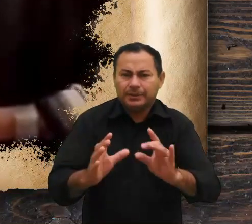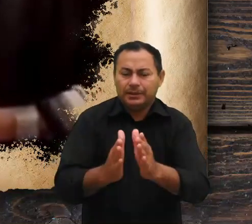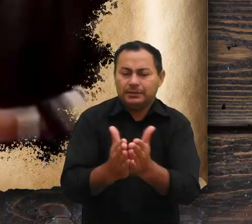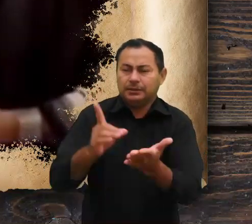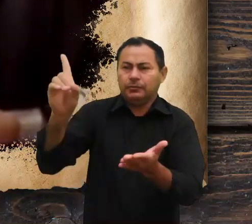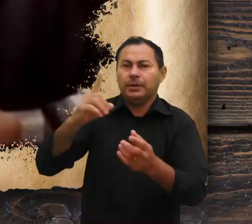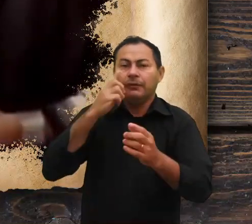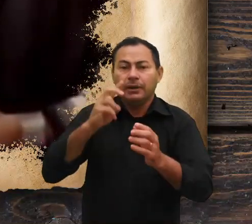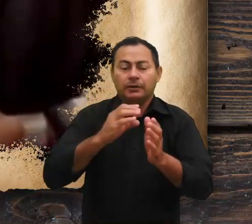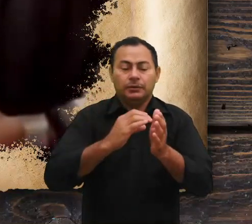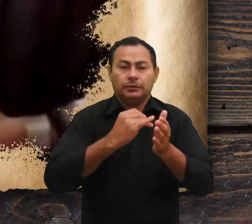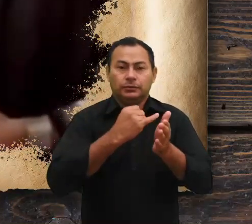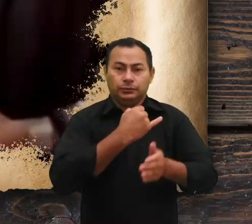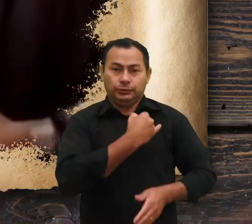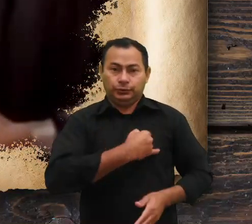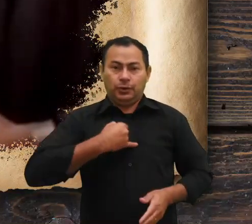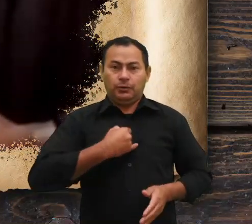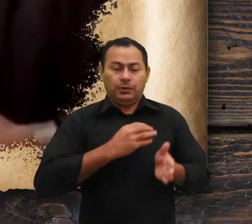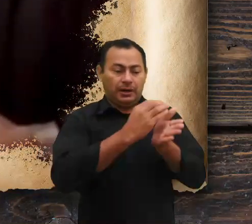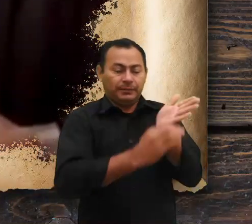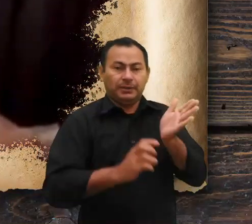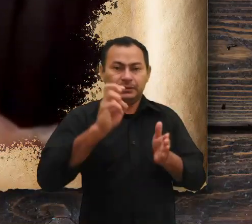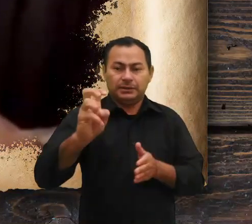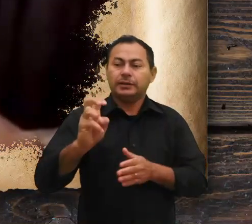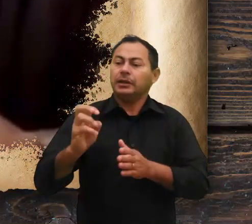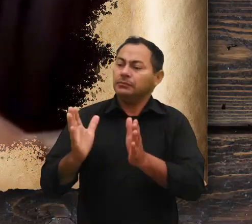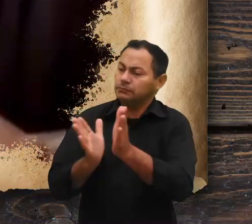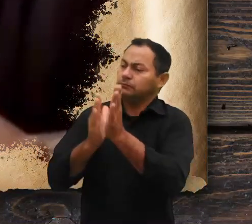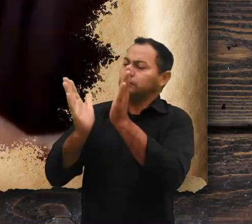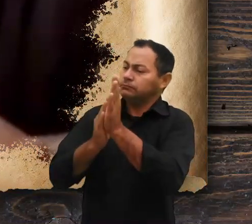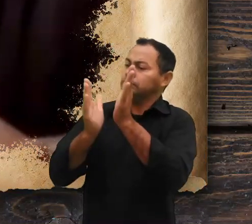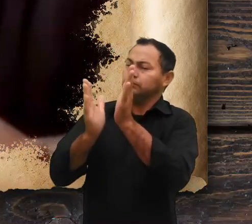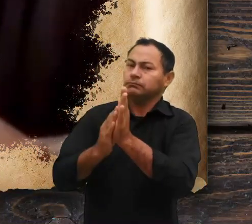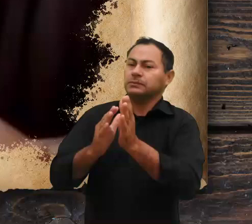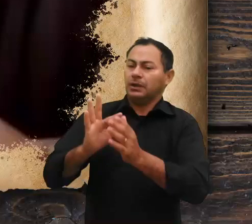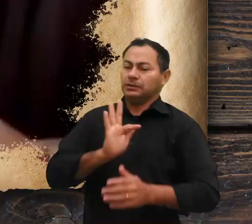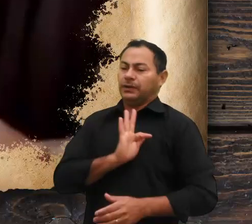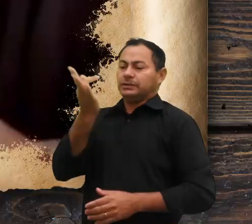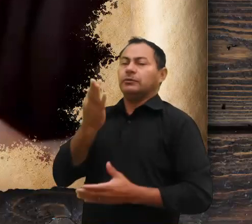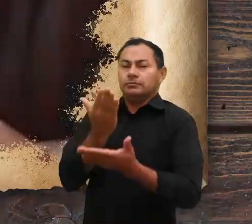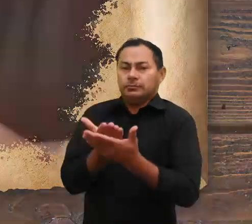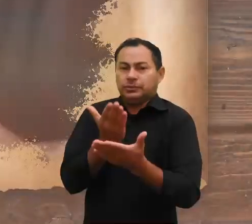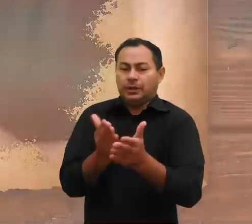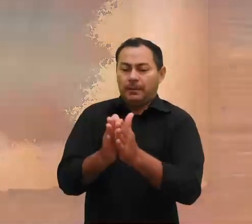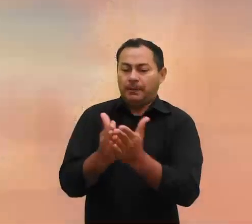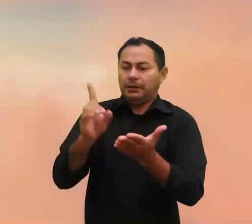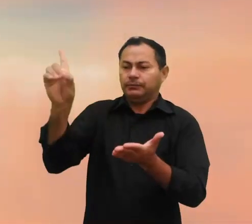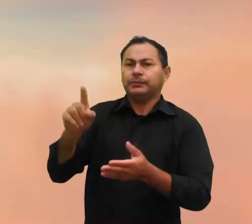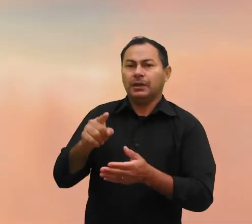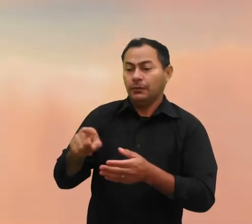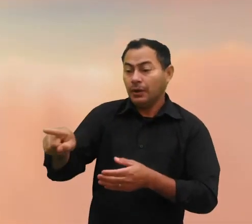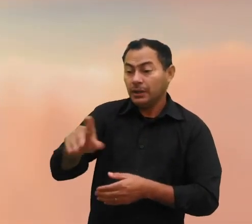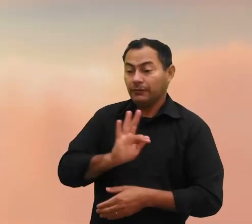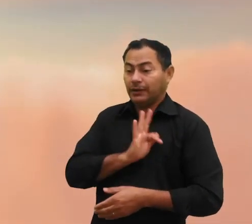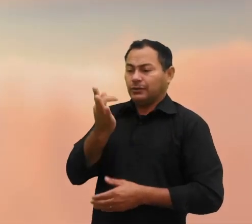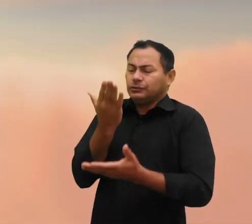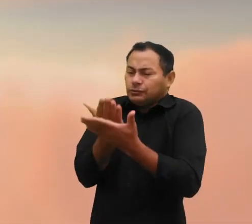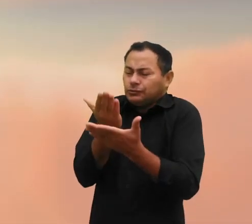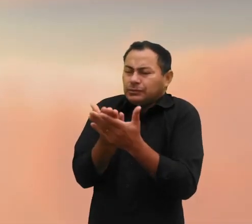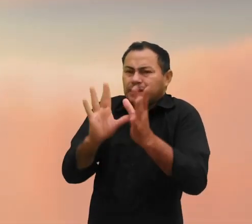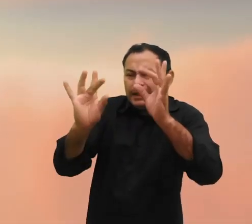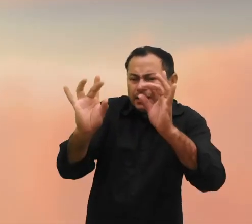contexto desta frase em João capítulo 5, Jesus, na verdade, elogiou os fariseus por estudarem as Escrituras. Vocês